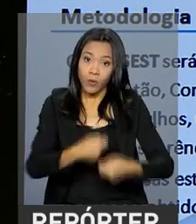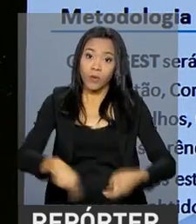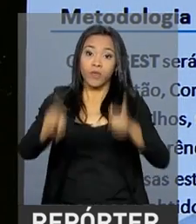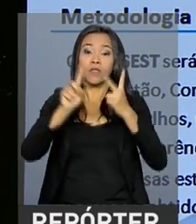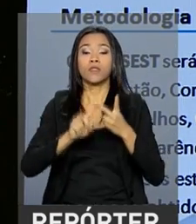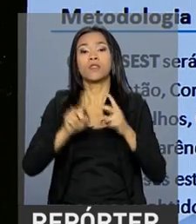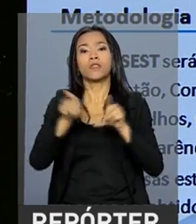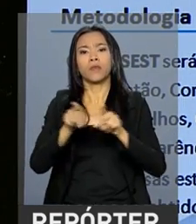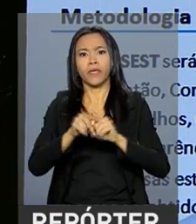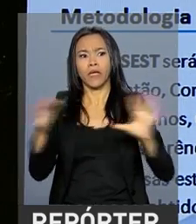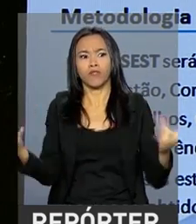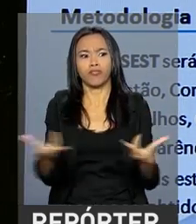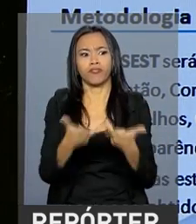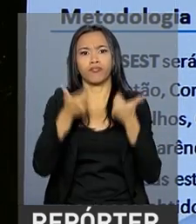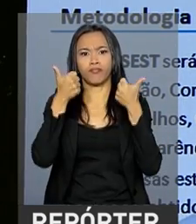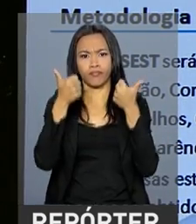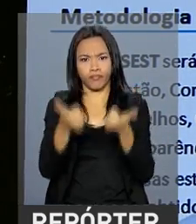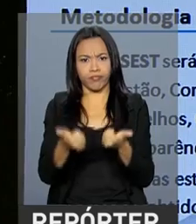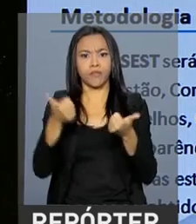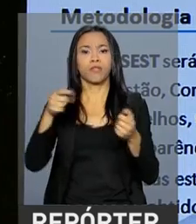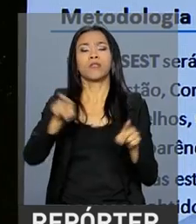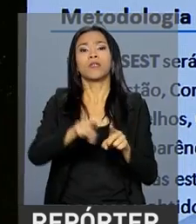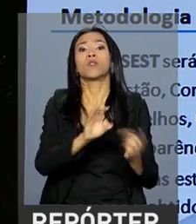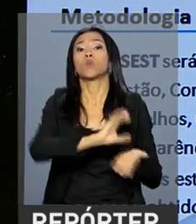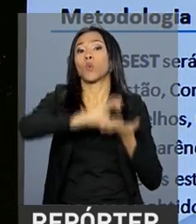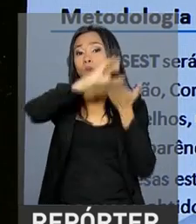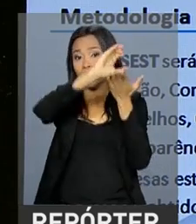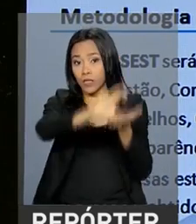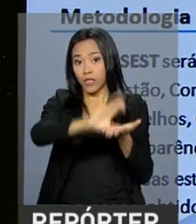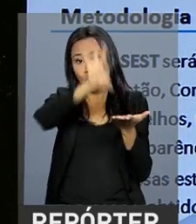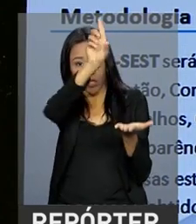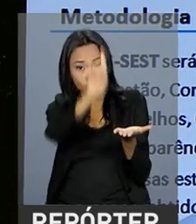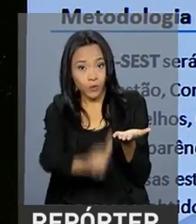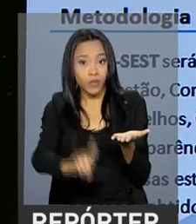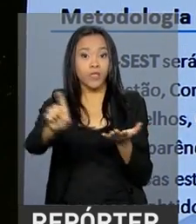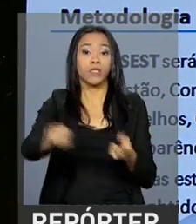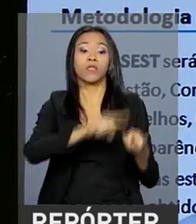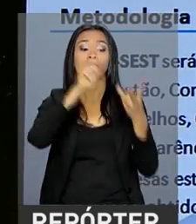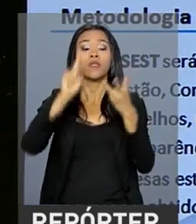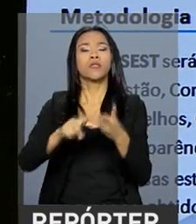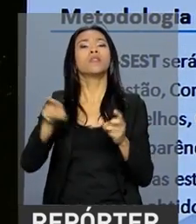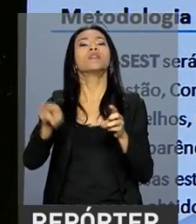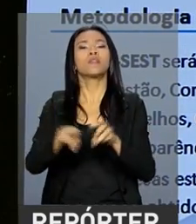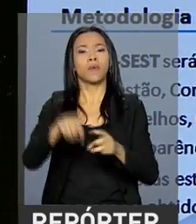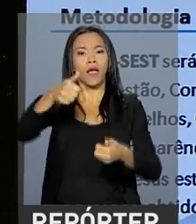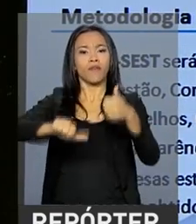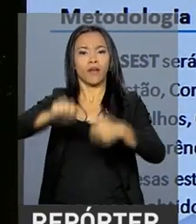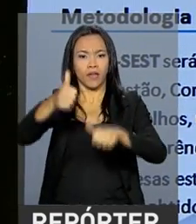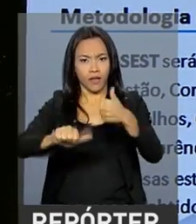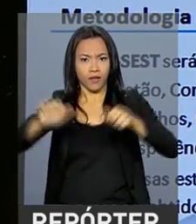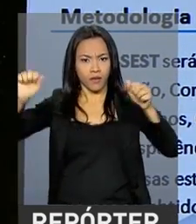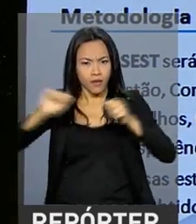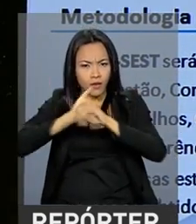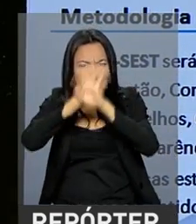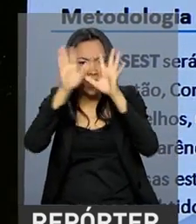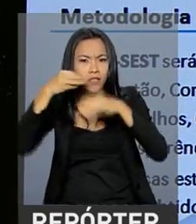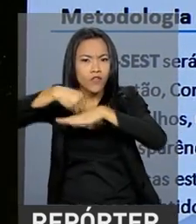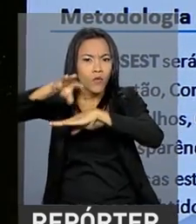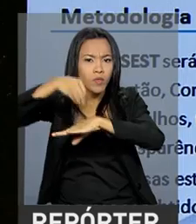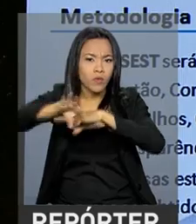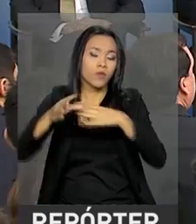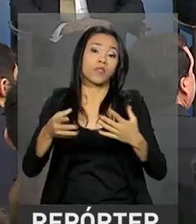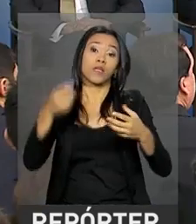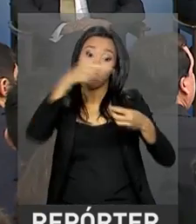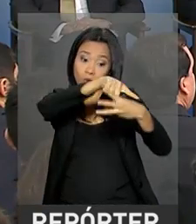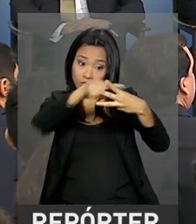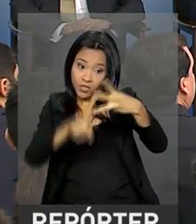da eficiência dos conselhos comitês e da diretoria e a dimensão da Transparência das informações com